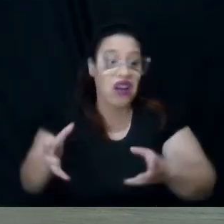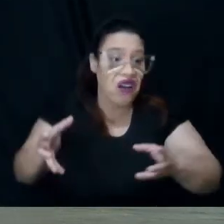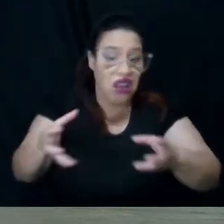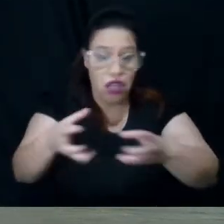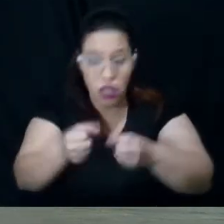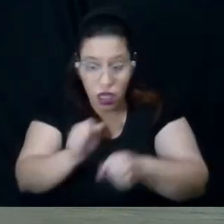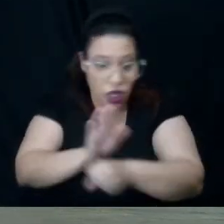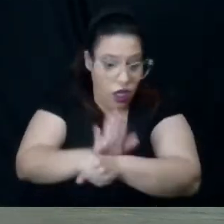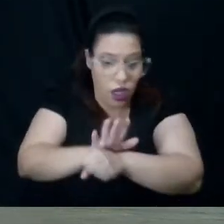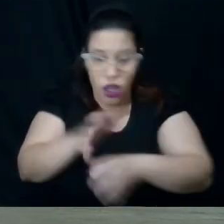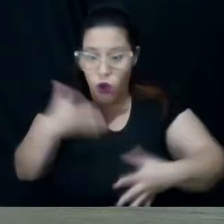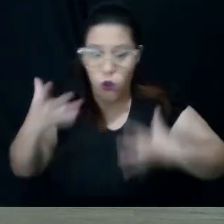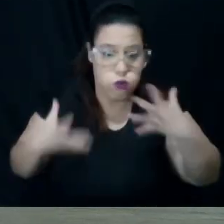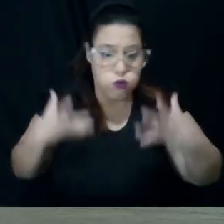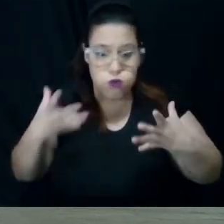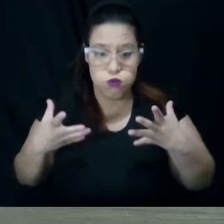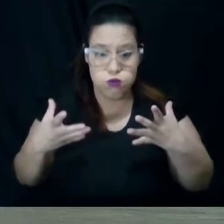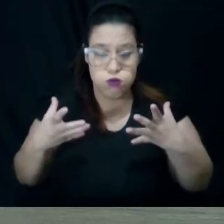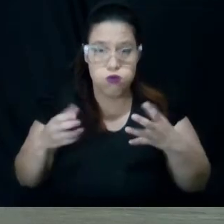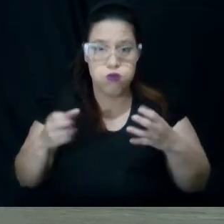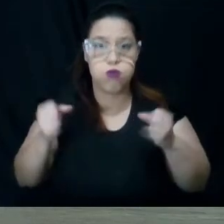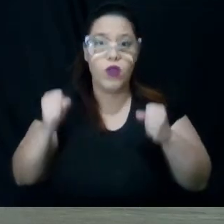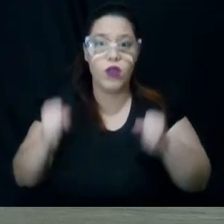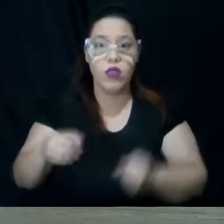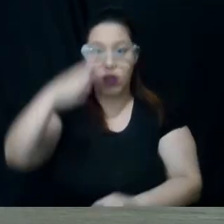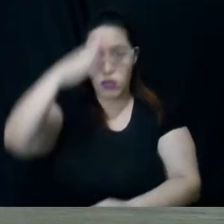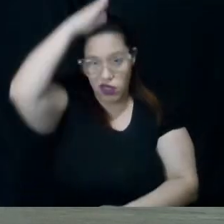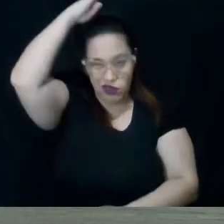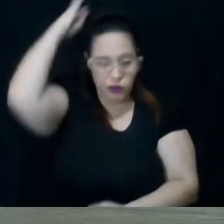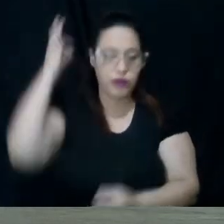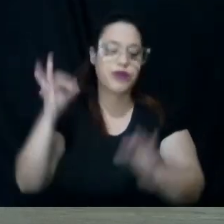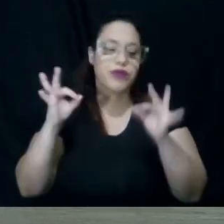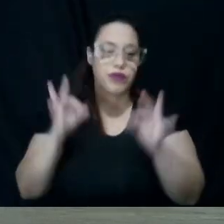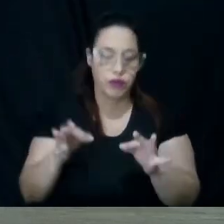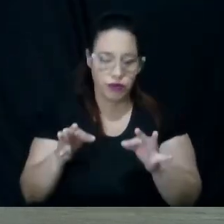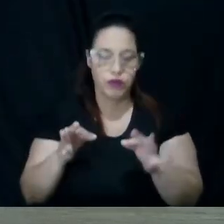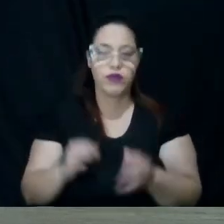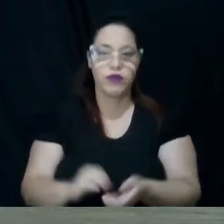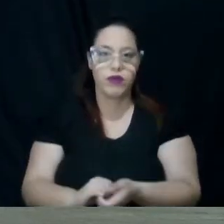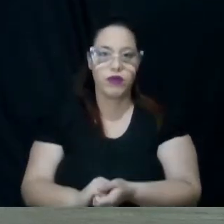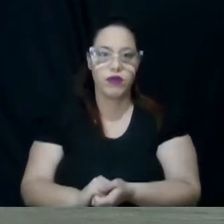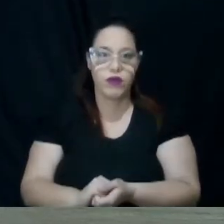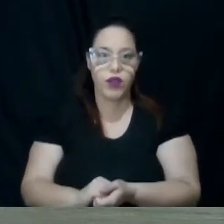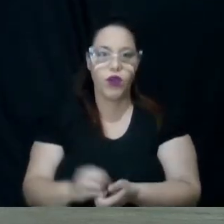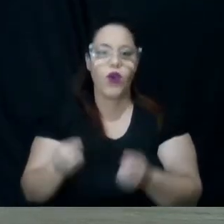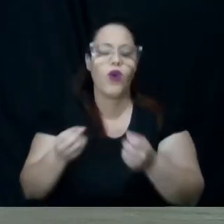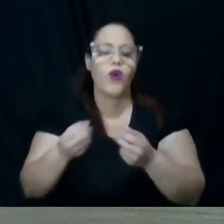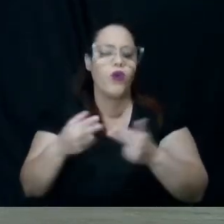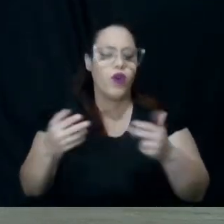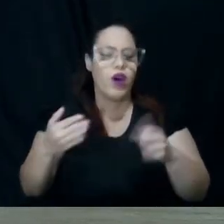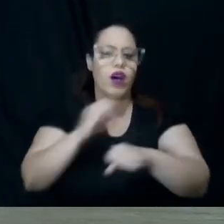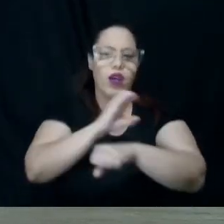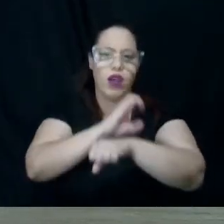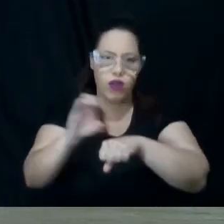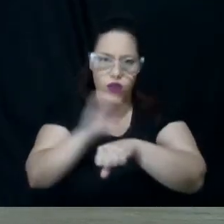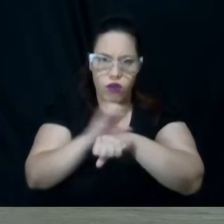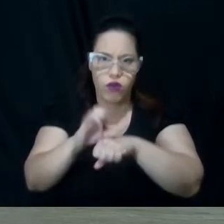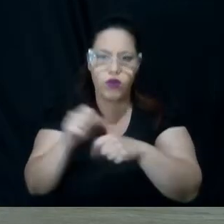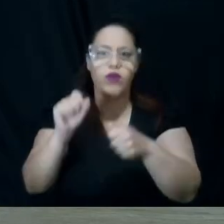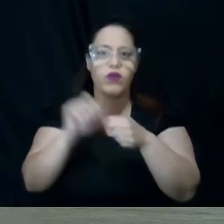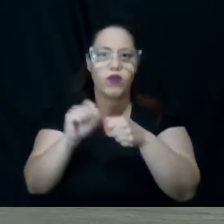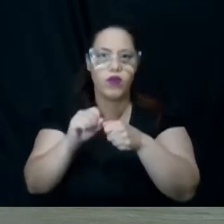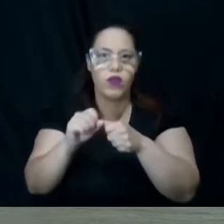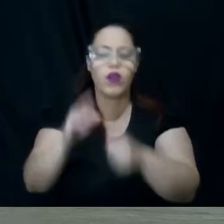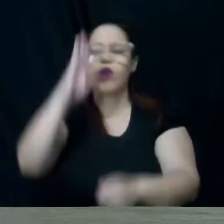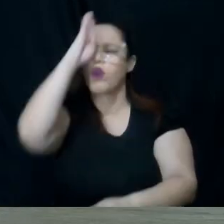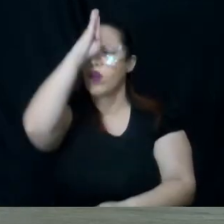Você iria tentar socorrer? Pois é, o Corpo de Bombeiro está disponibilizando vários cursos